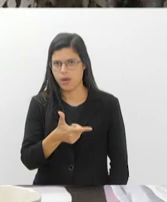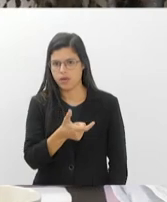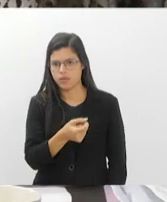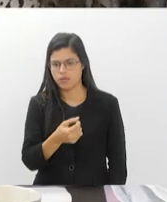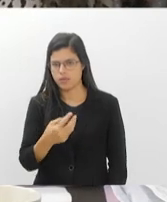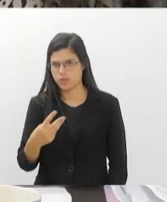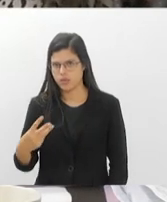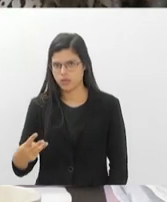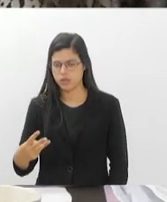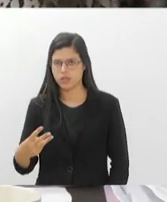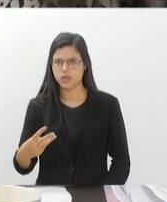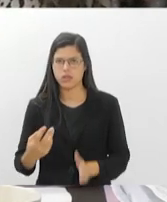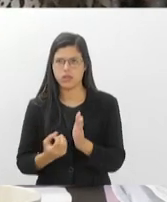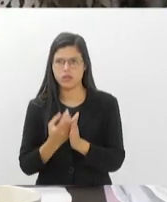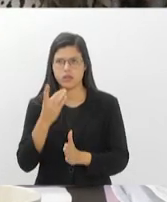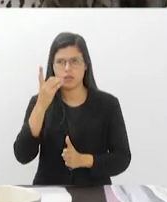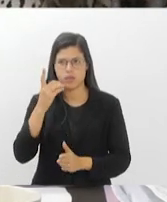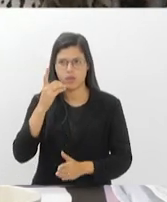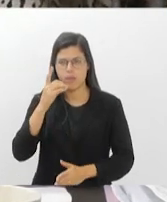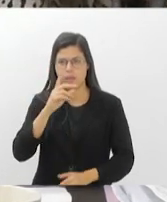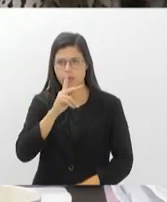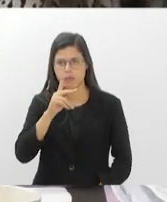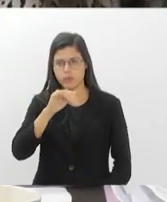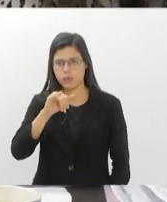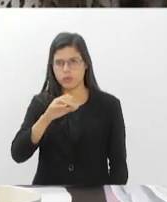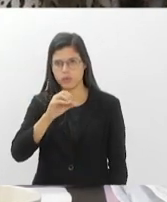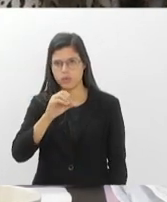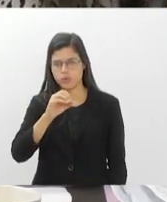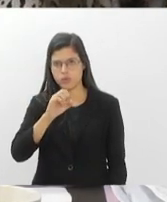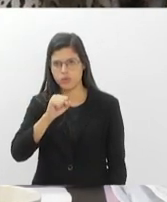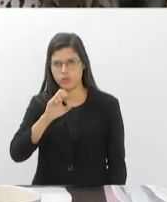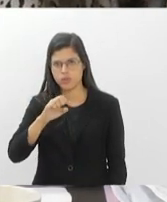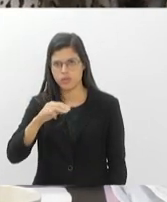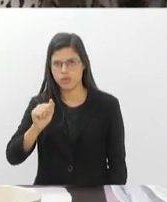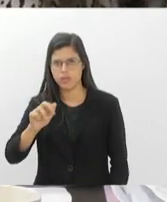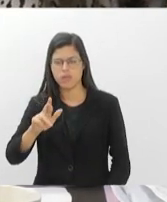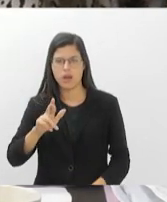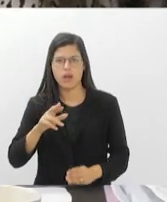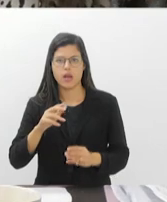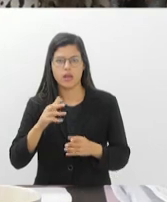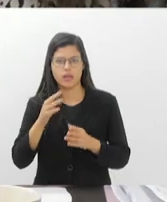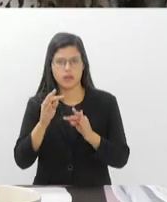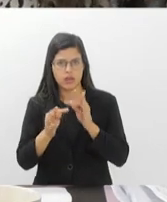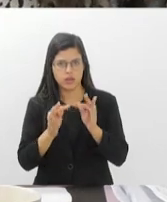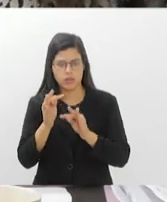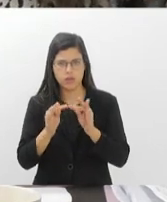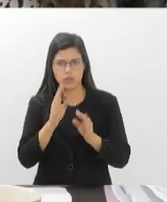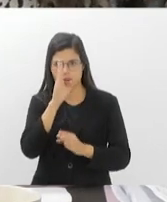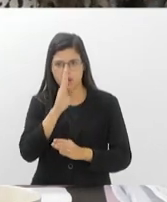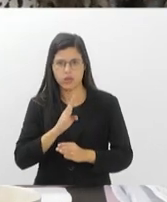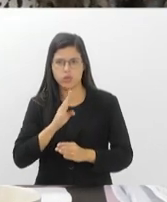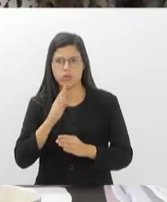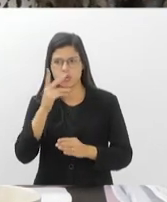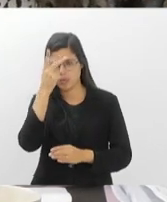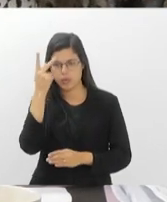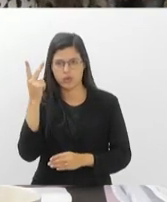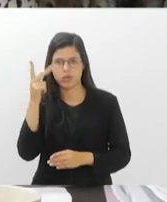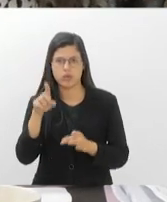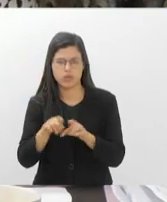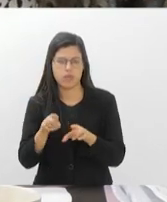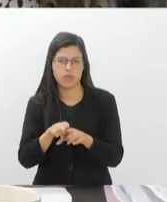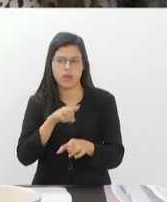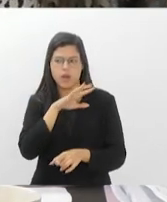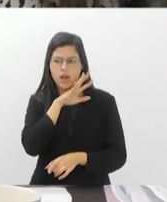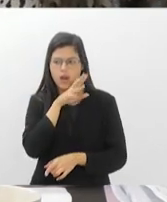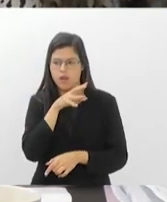2145-2023, de autoria do deputado professor Josemar, que dispõe sobre o tratamento gratuito às pessoas e aos animais diagnosticados com leishmaniose no âmbito do